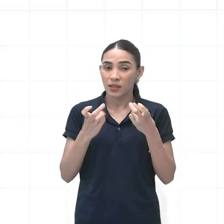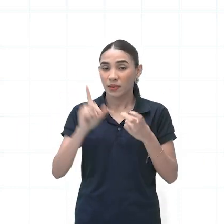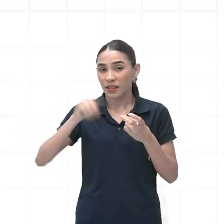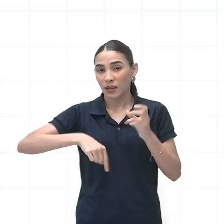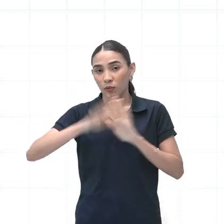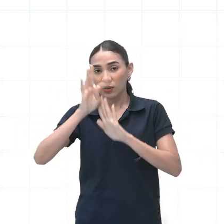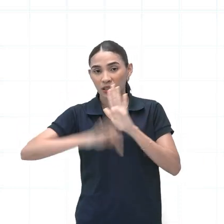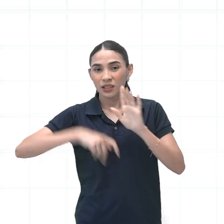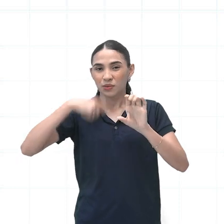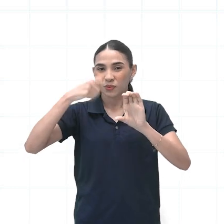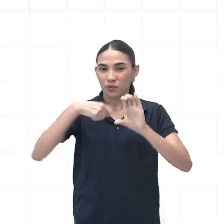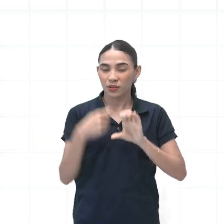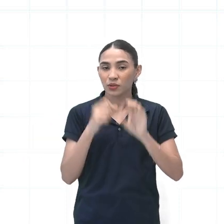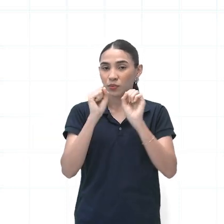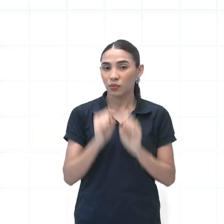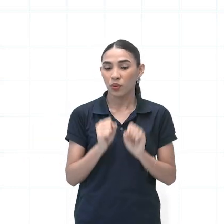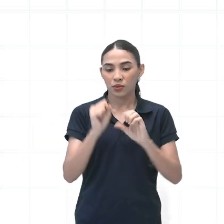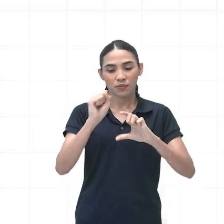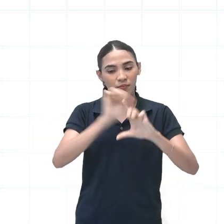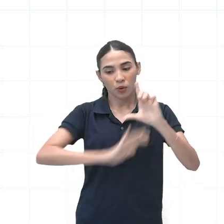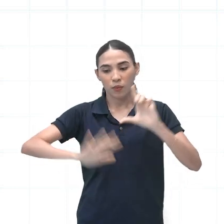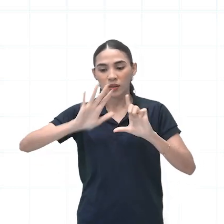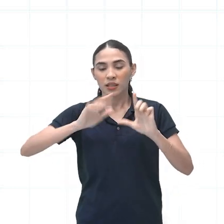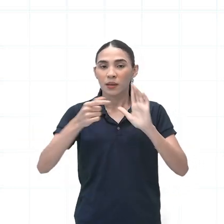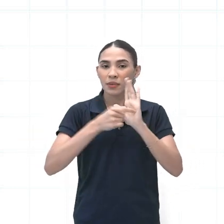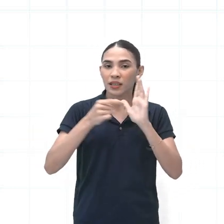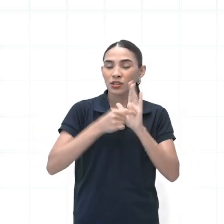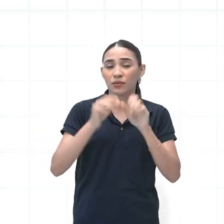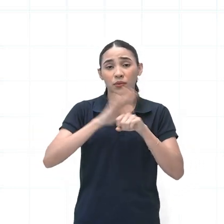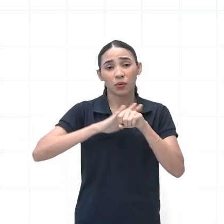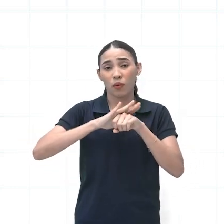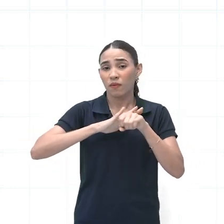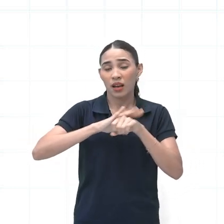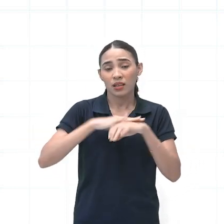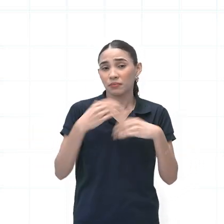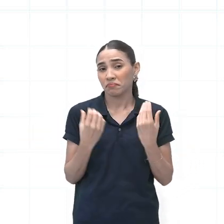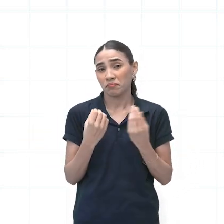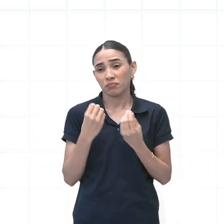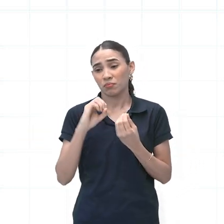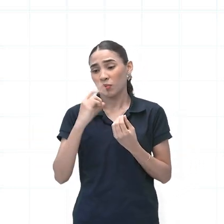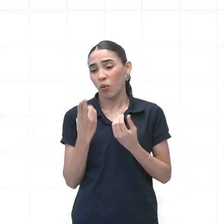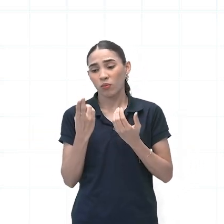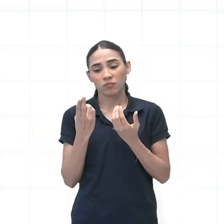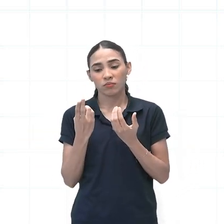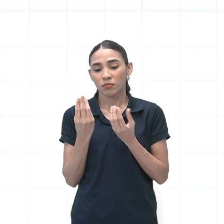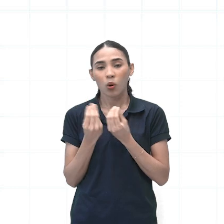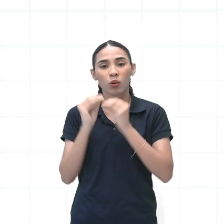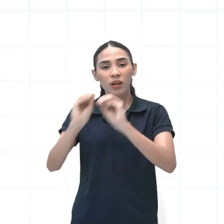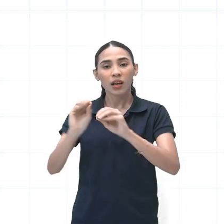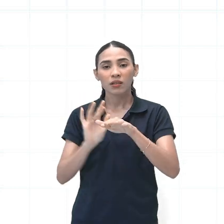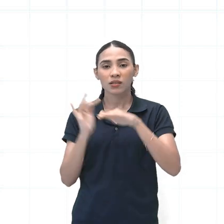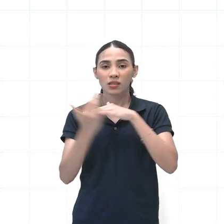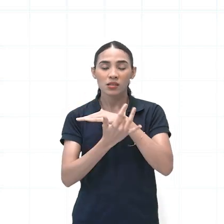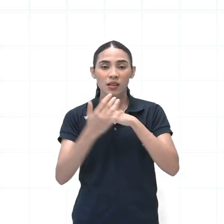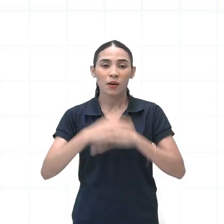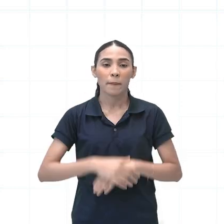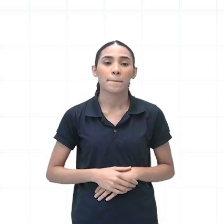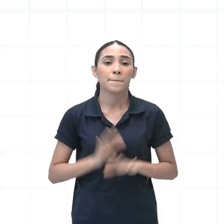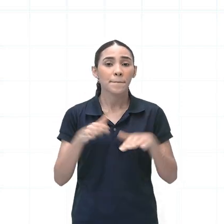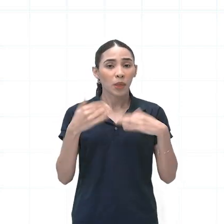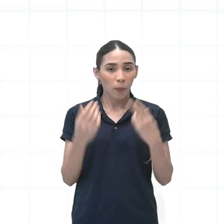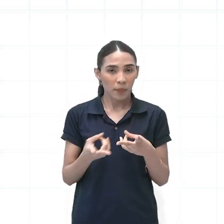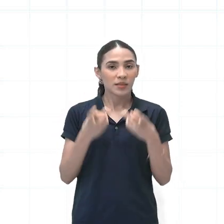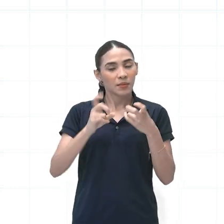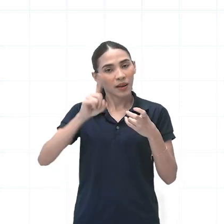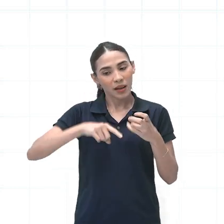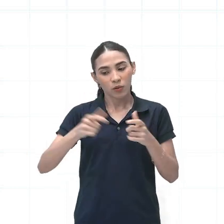texto, um vídeo, que pode ser compartilhado por aplicativo de conversa, que pode ser publicado em redes sociais, certo? Então, observe que